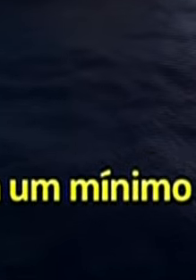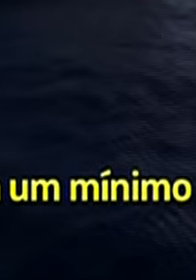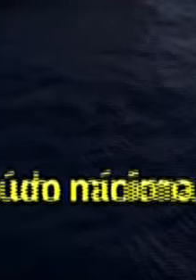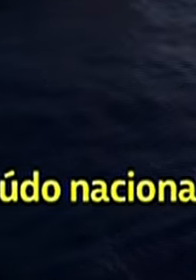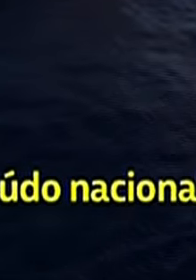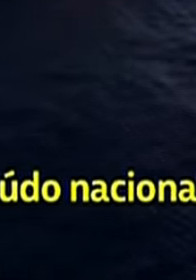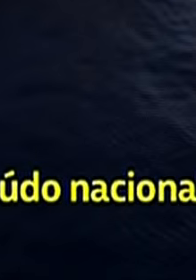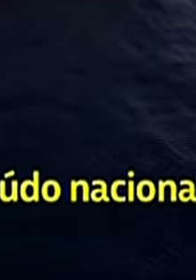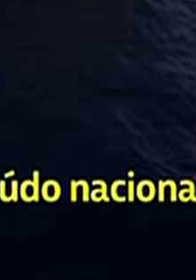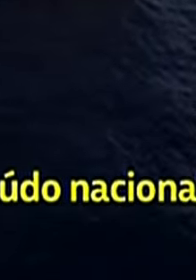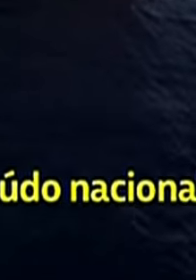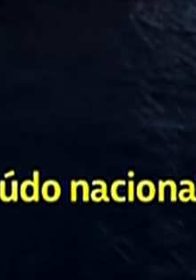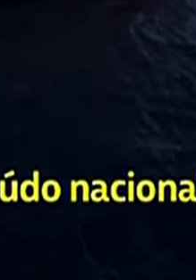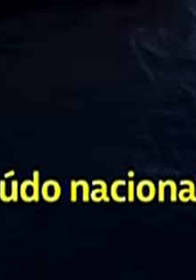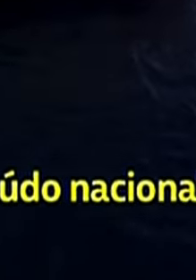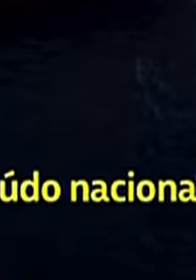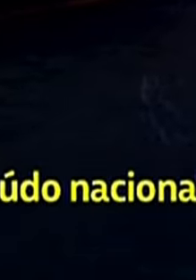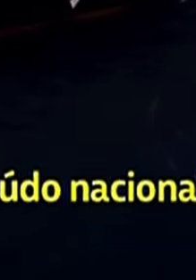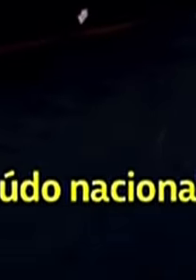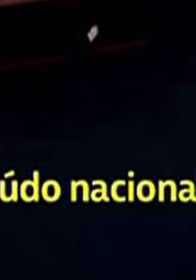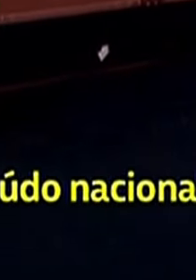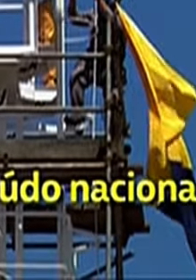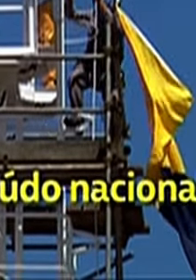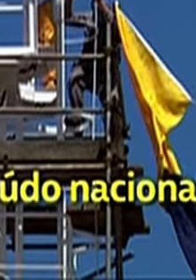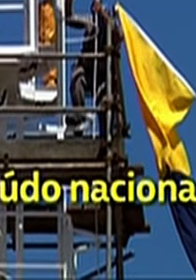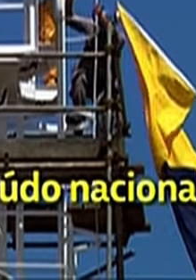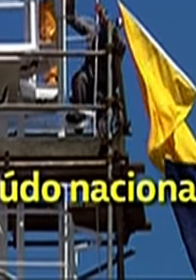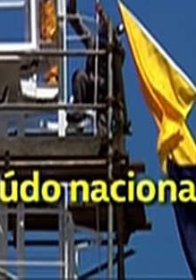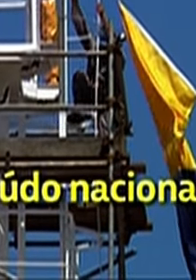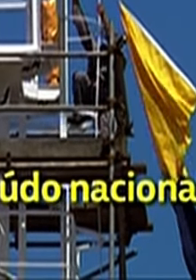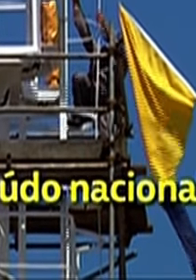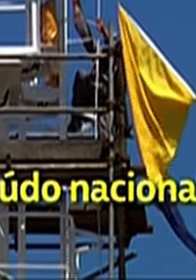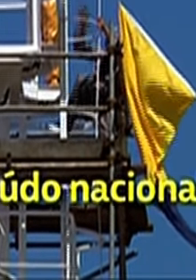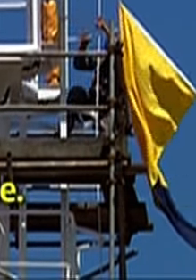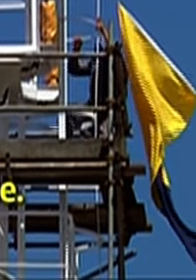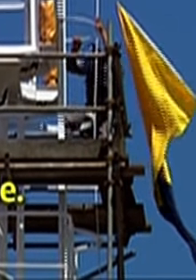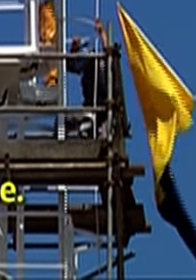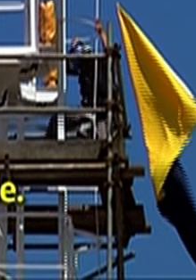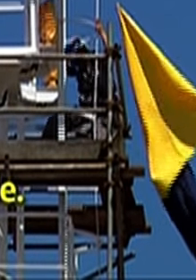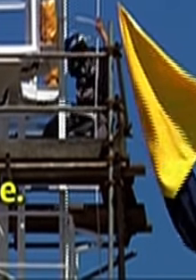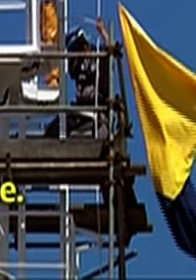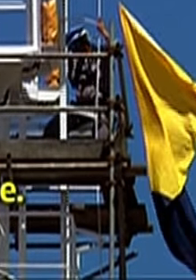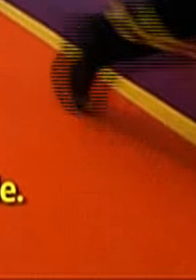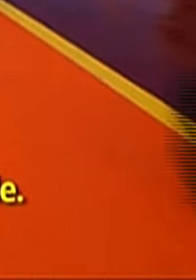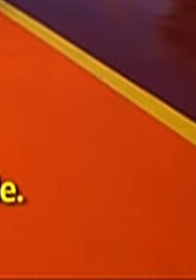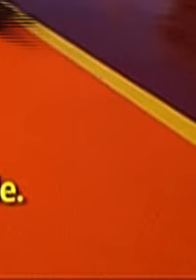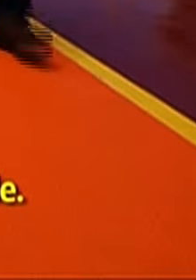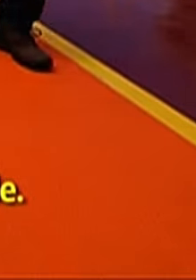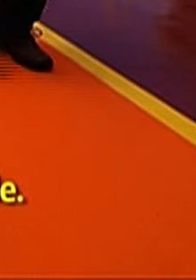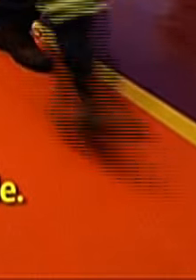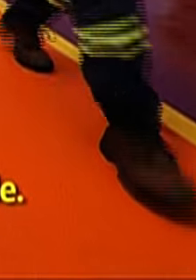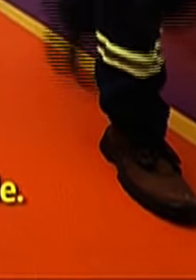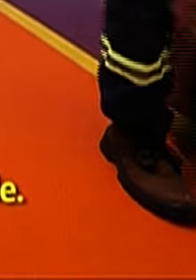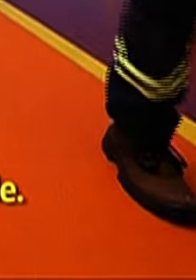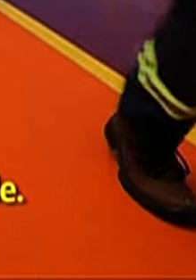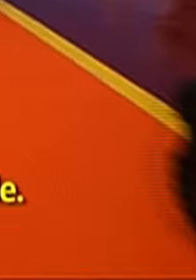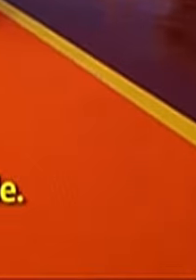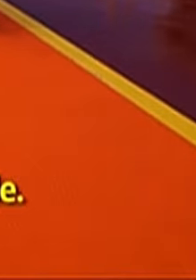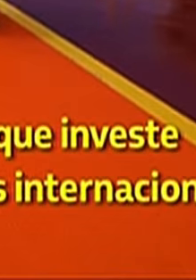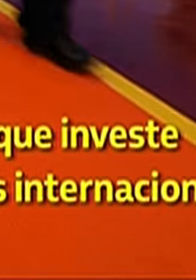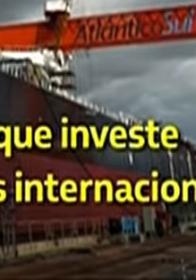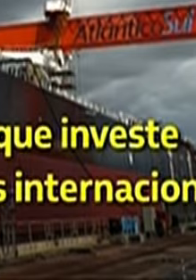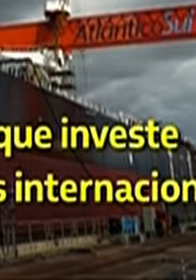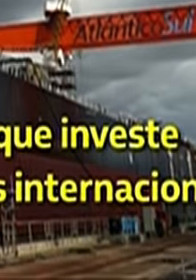realizada com um mínimo de 65% de conteúdo nacional. É o selo brasileiro de